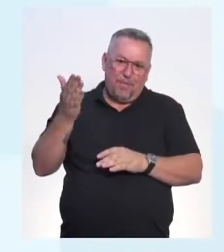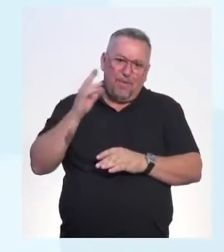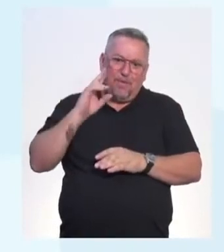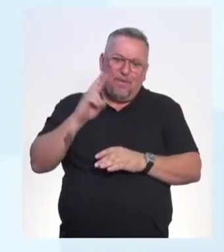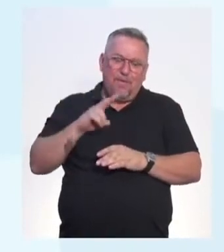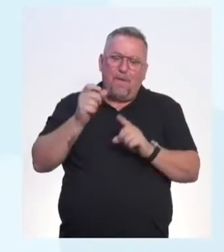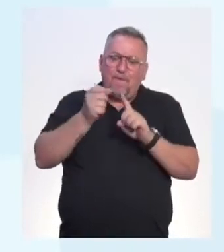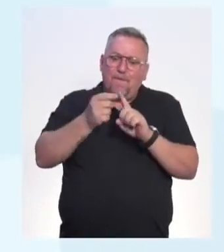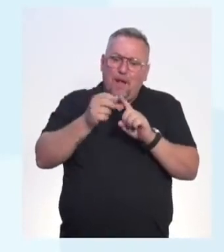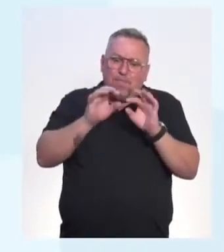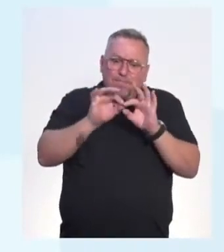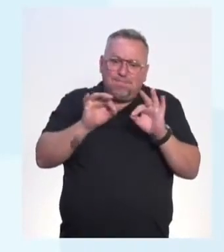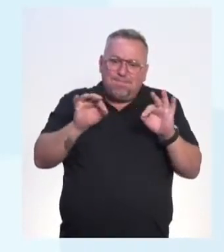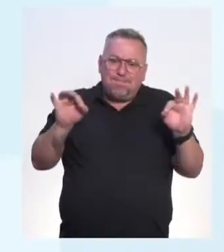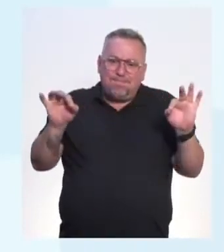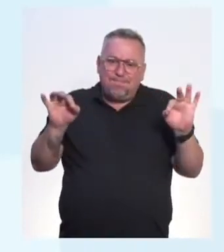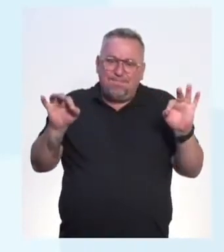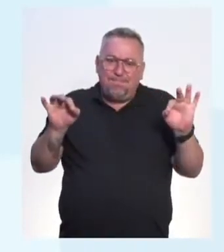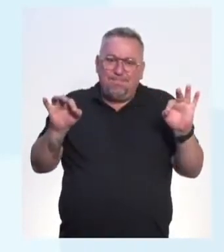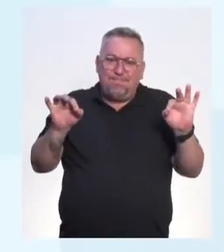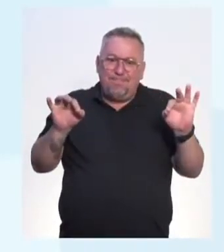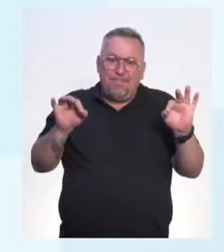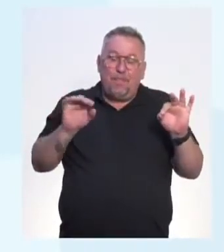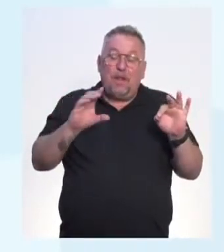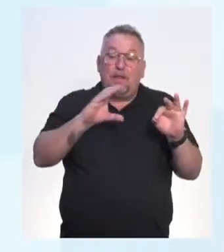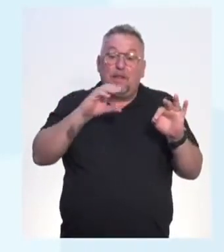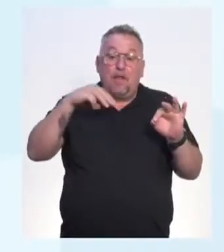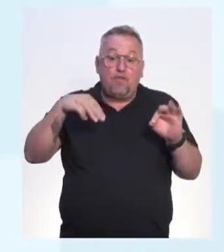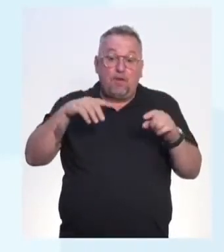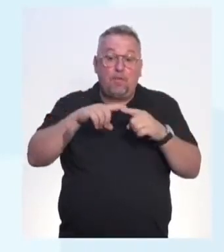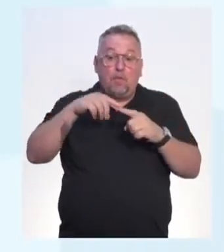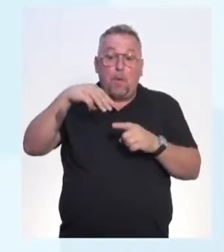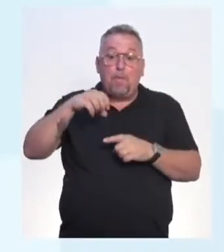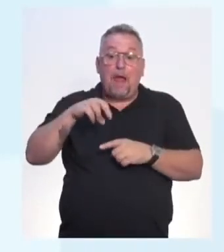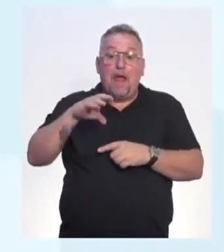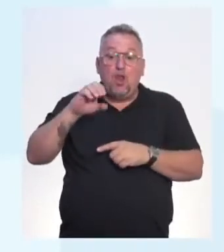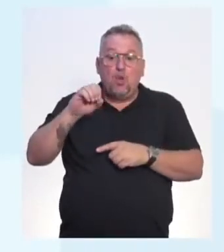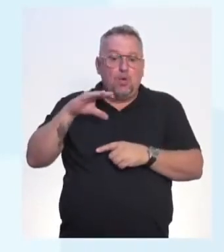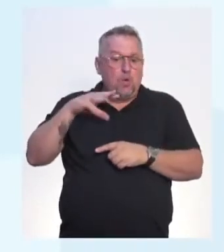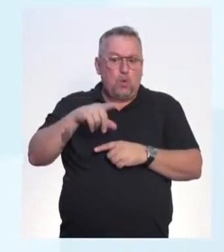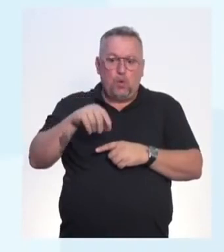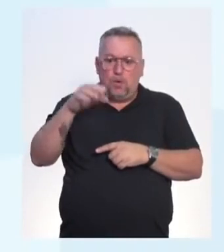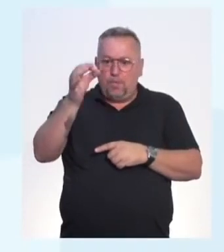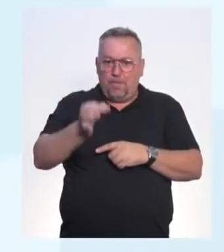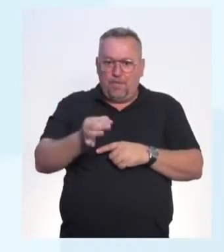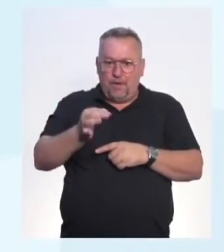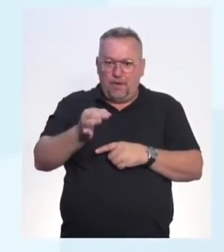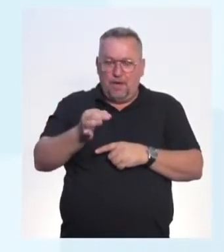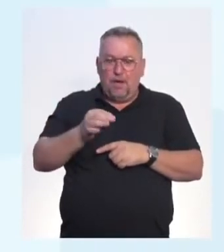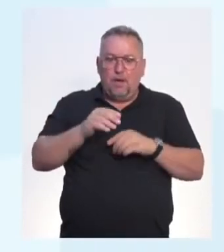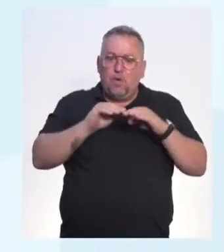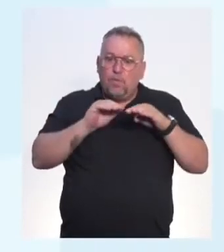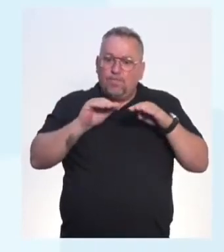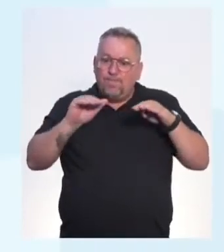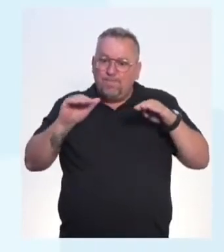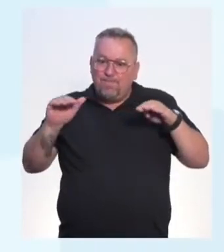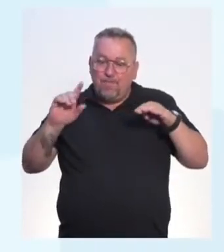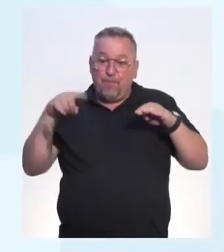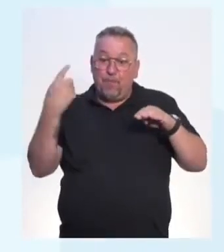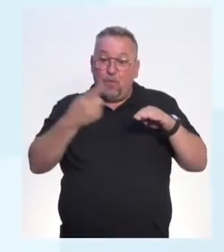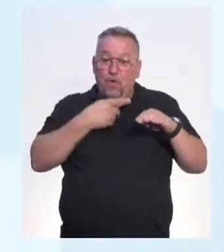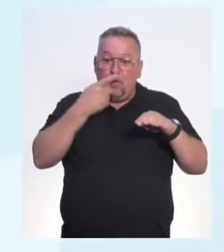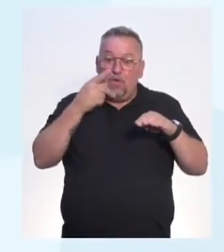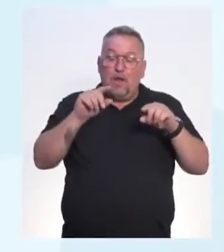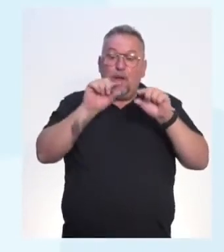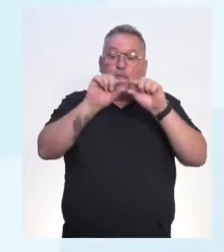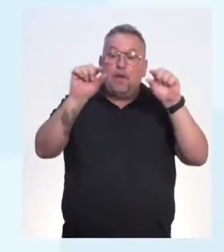ferrinho, a gente cortaria, esticaria e mediria isso em centímetros, em metros, certo? Em unidades lineares. Então, quando a gente fala em